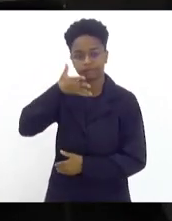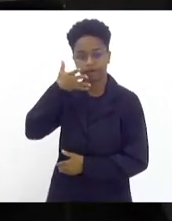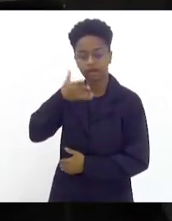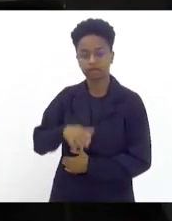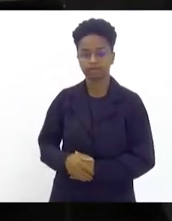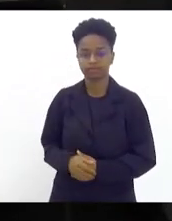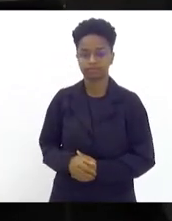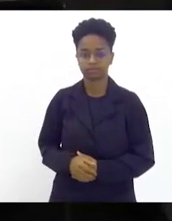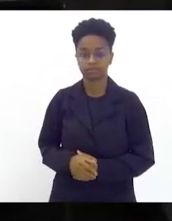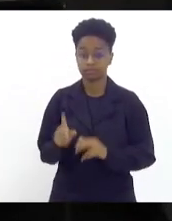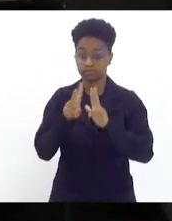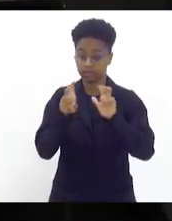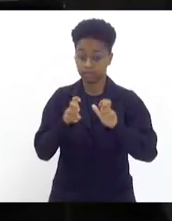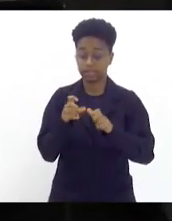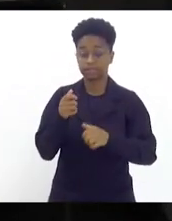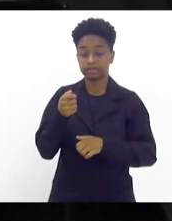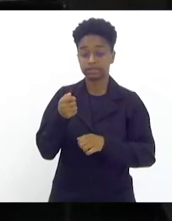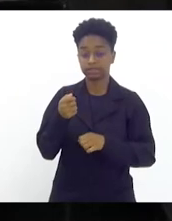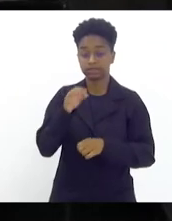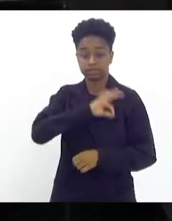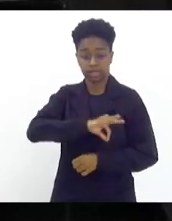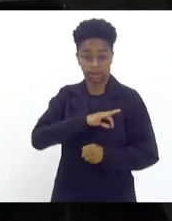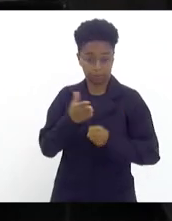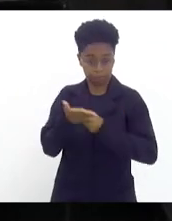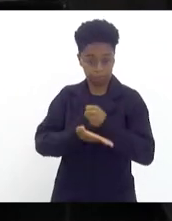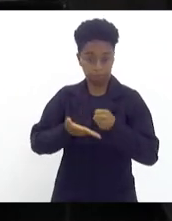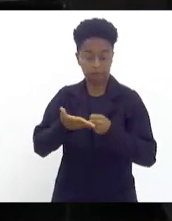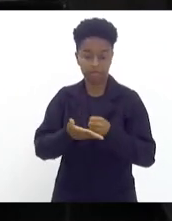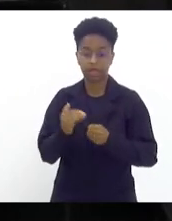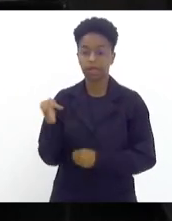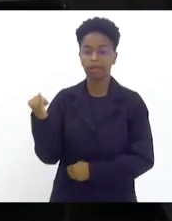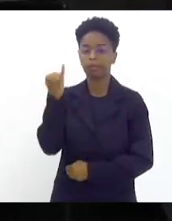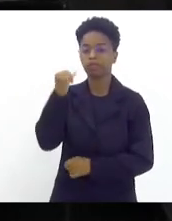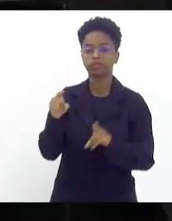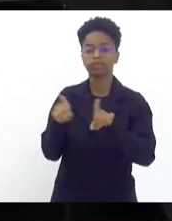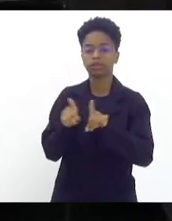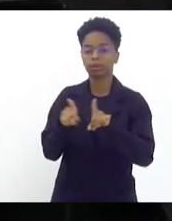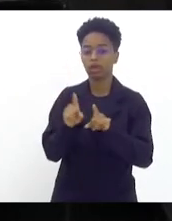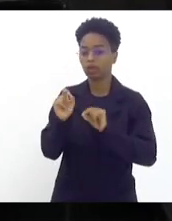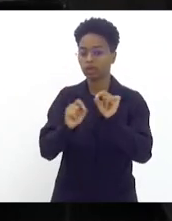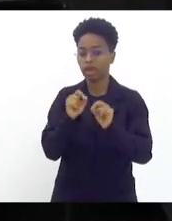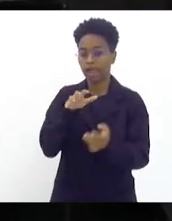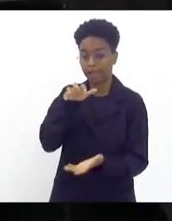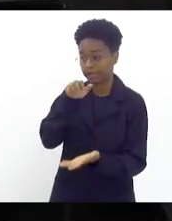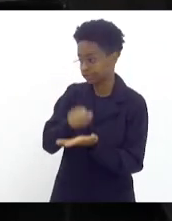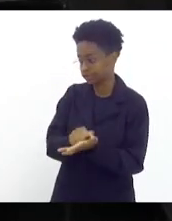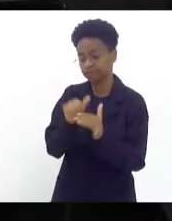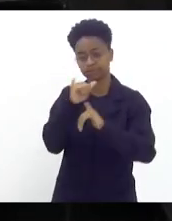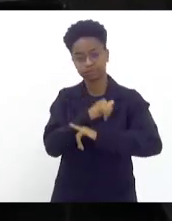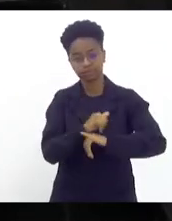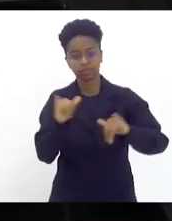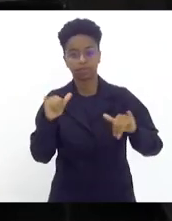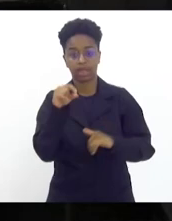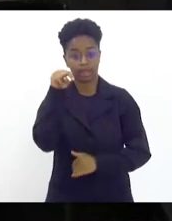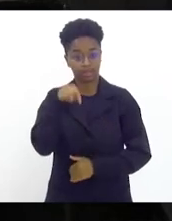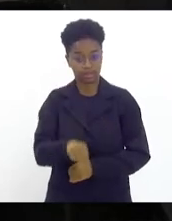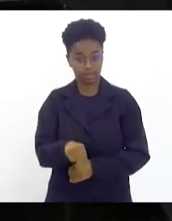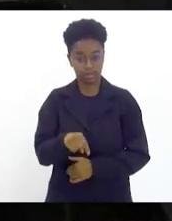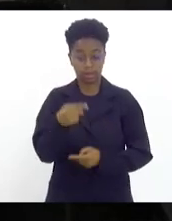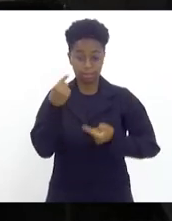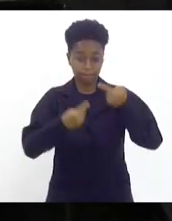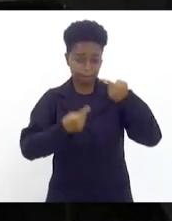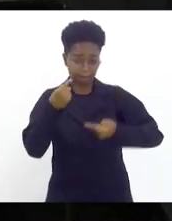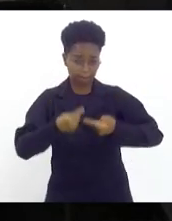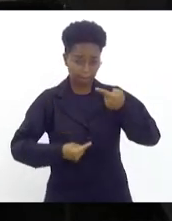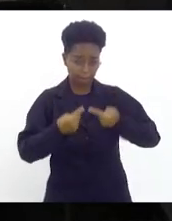sobre o piso Nacional do magistério é muito importante também deixar registrado aqui que essa discussão